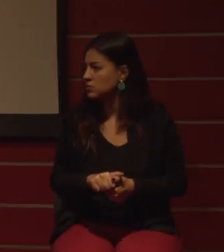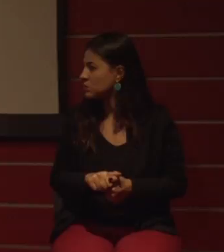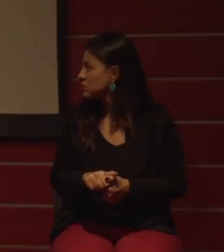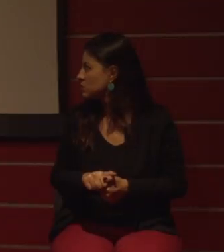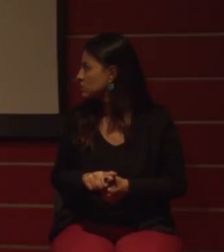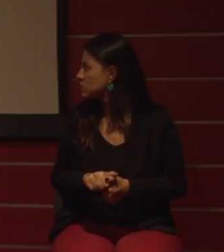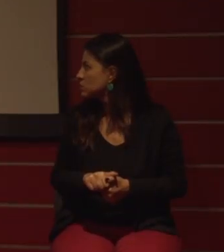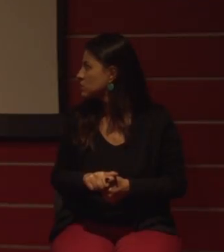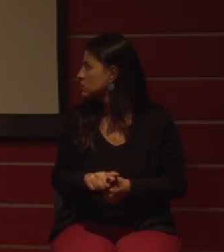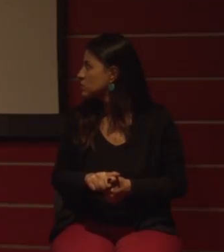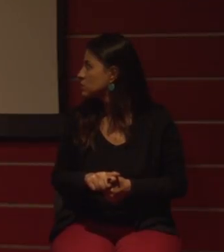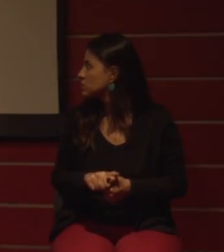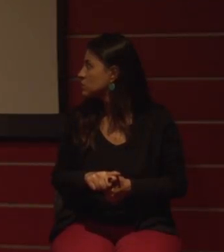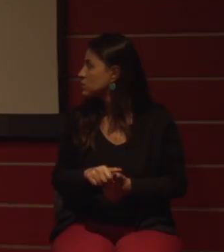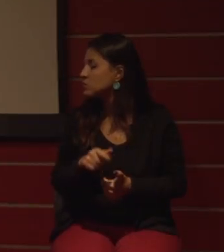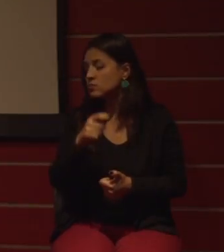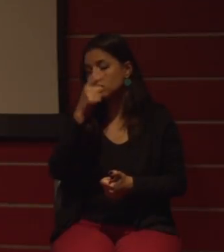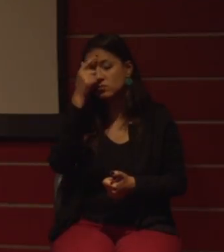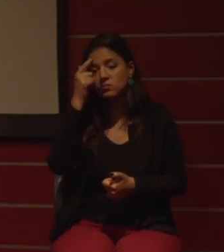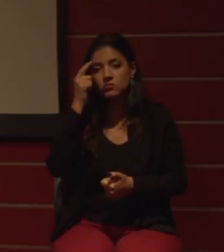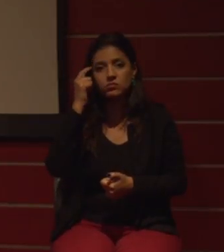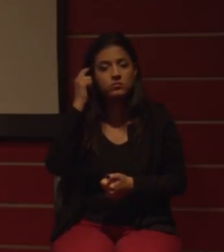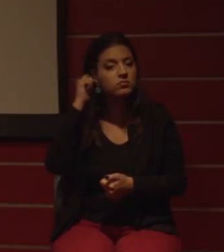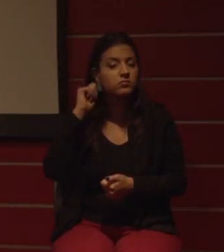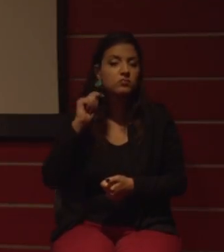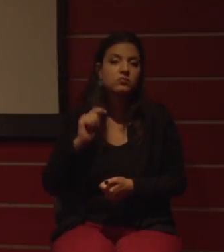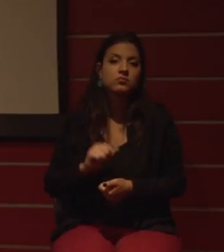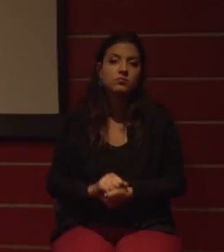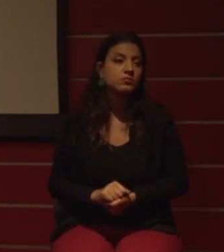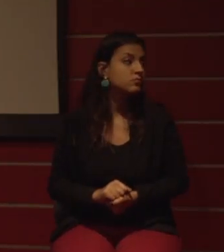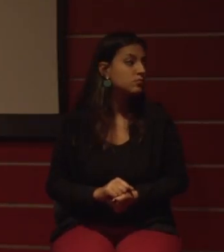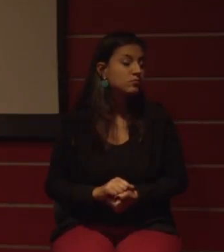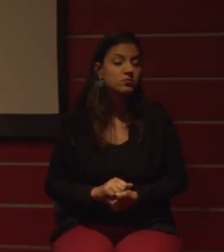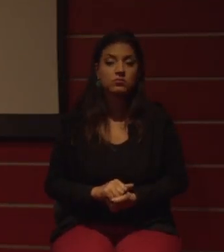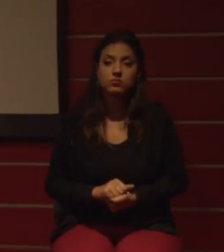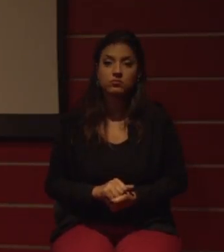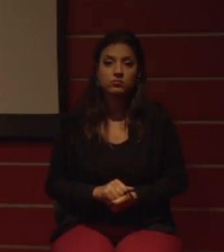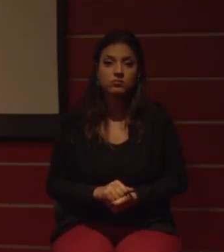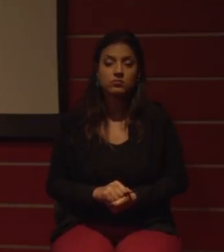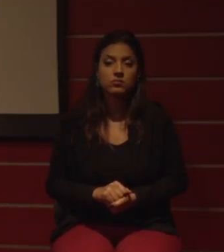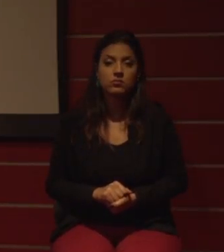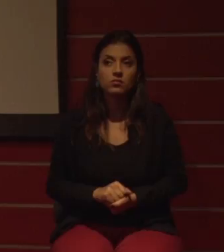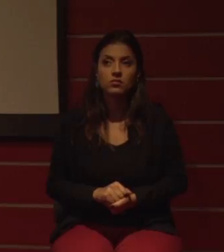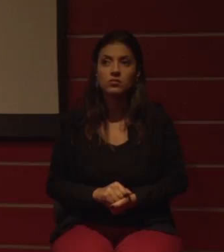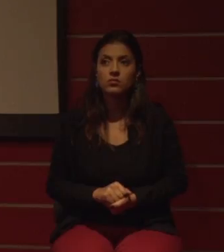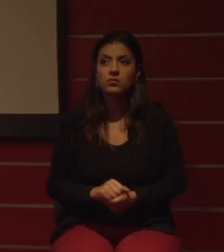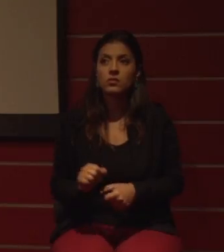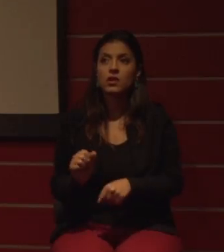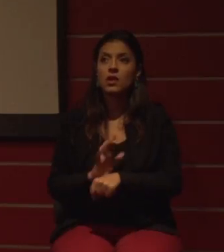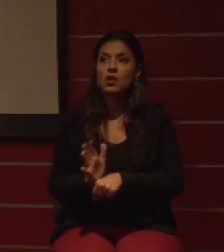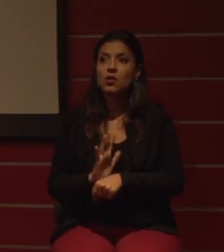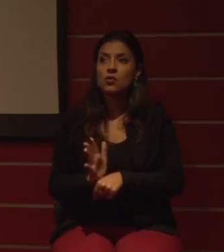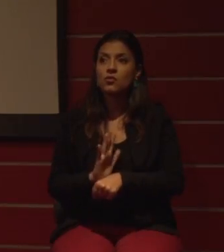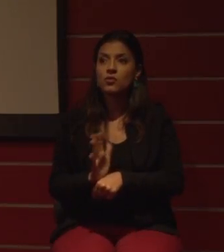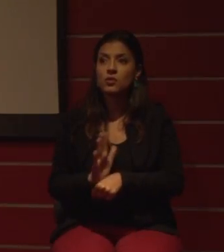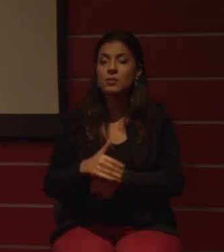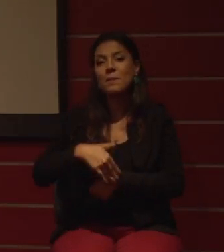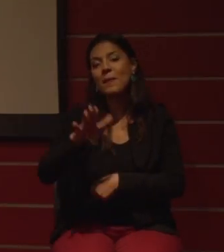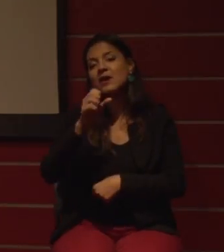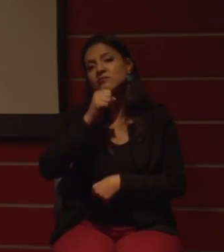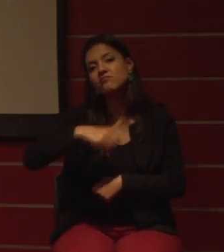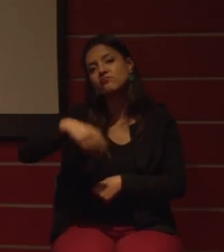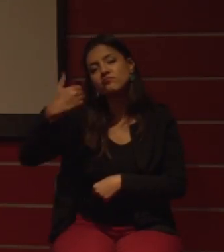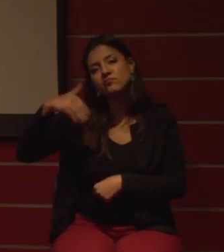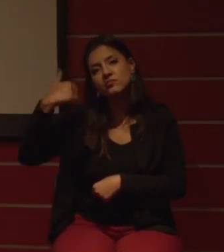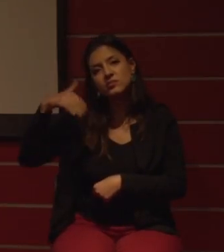Eh Então olha aí né foi o o filme mais antigo conhecido a ter sobrevivido né Eh que